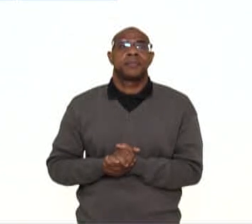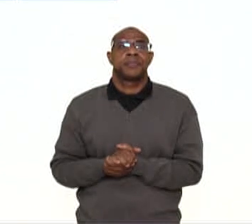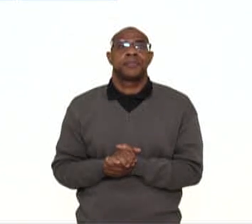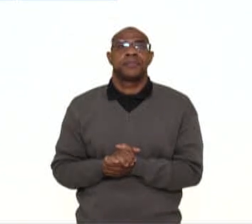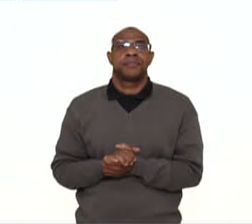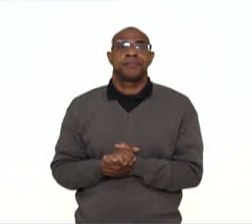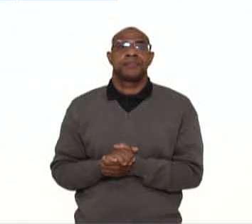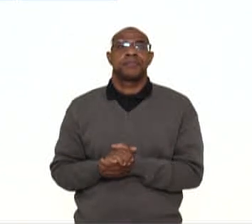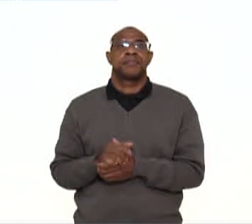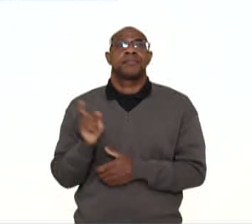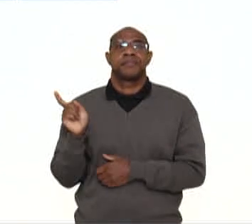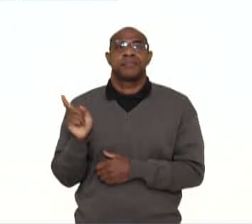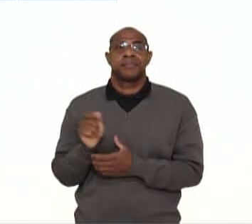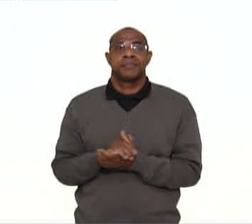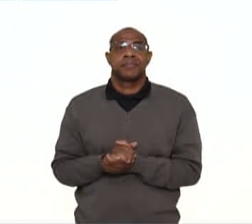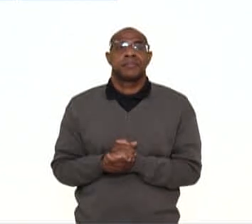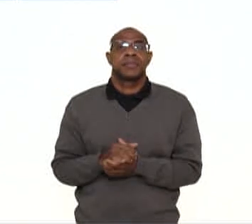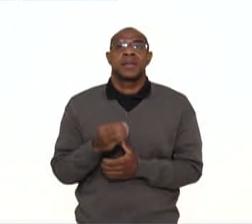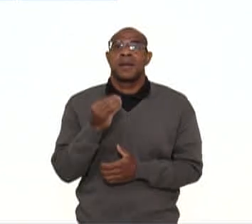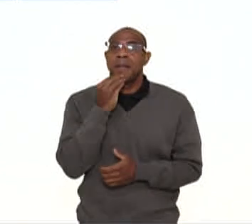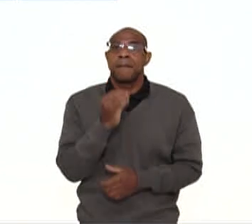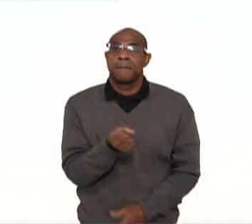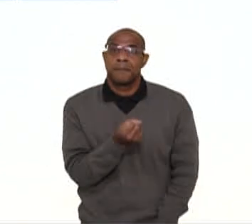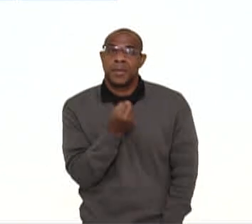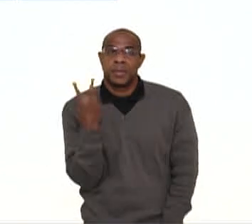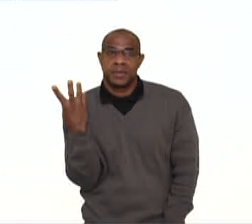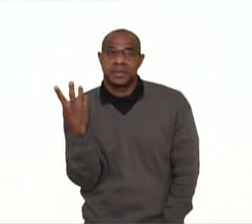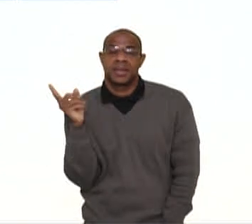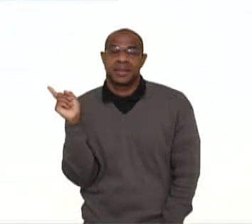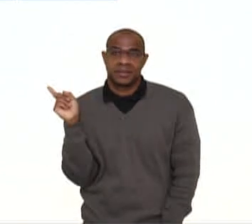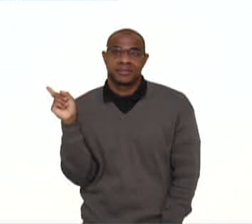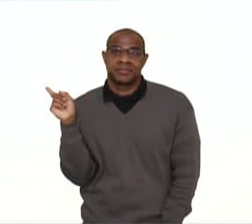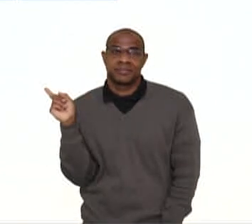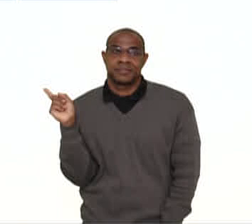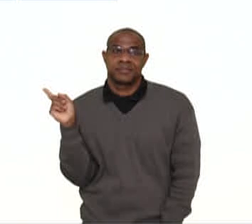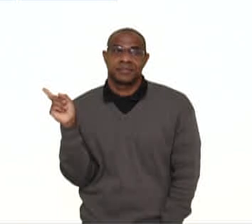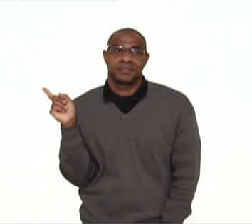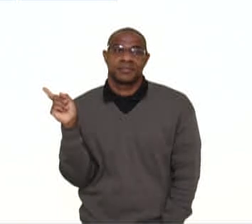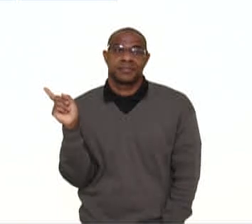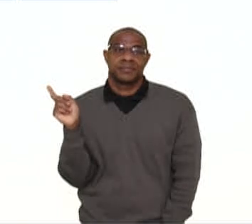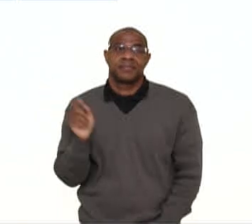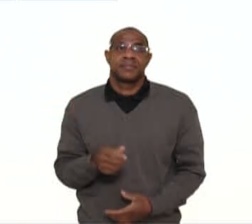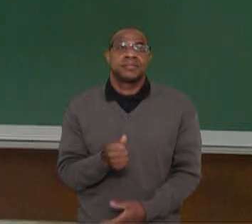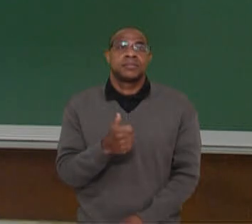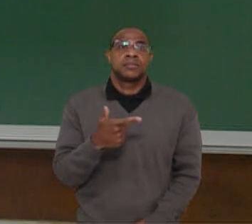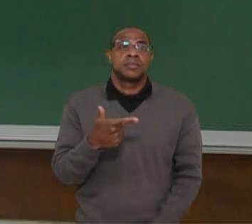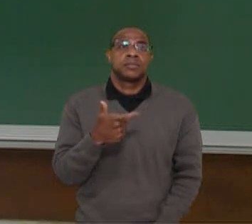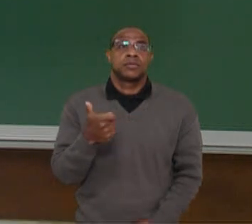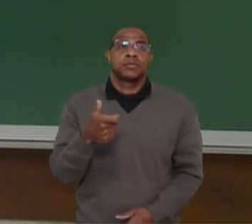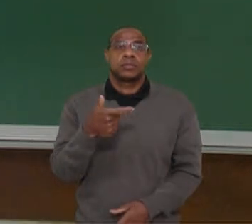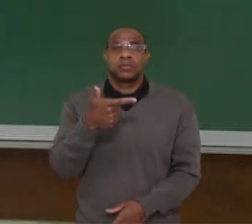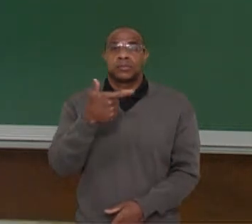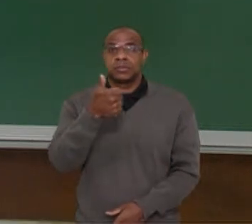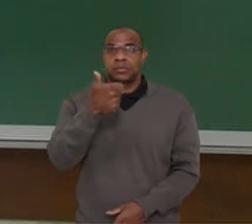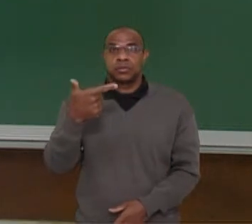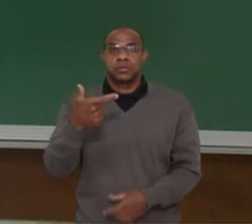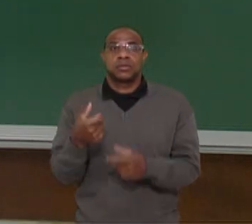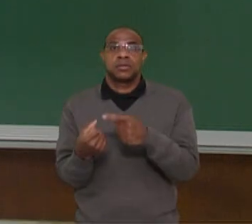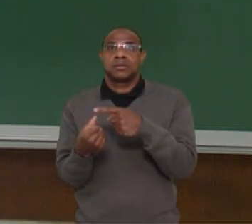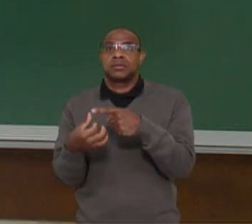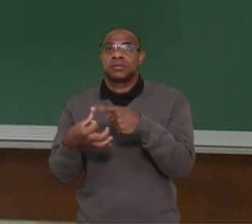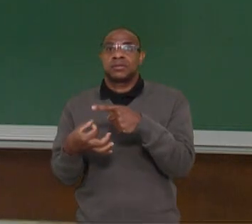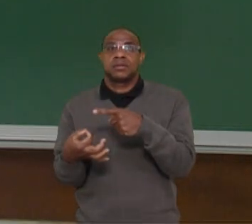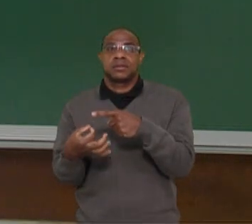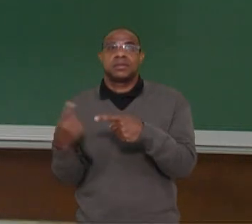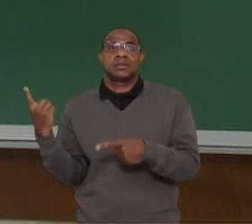Então a probabilidade de escolher o número par é 12 sobre 60, ou 1/5. Sempre escreva a fração irredutível, tá?